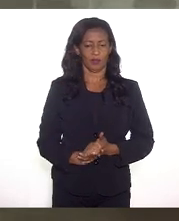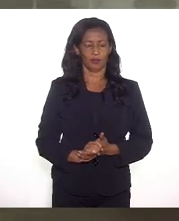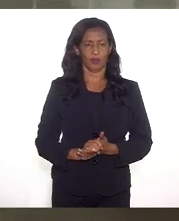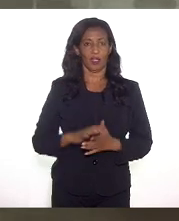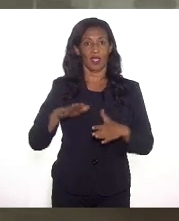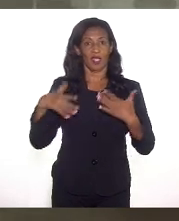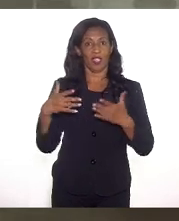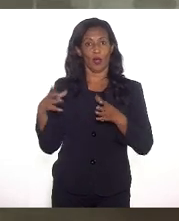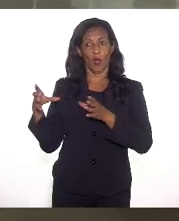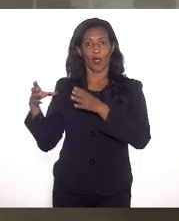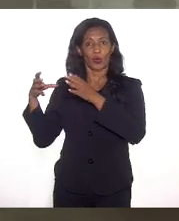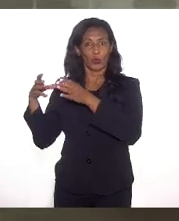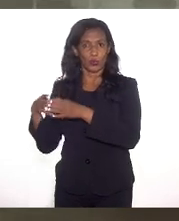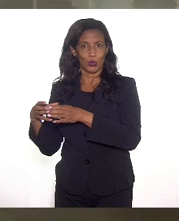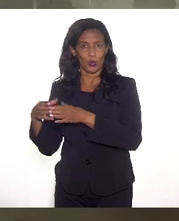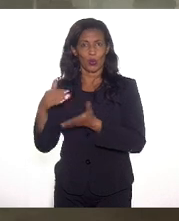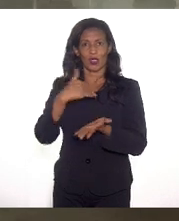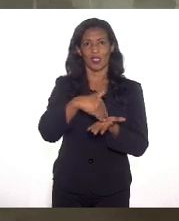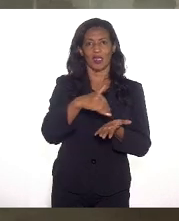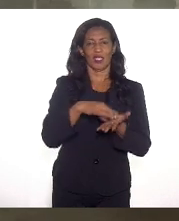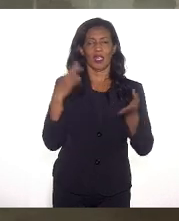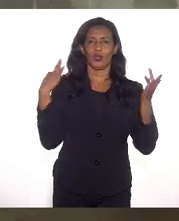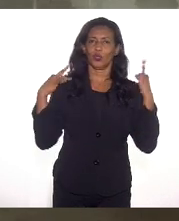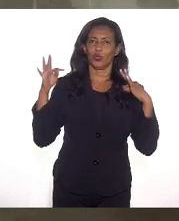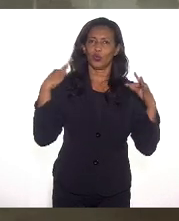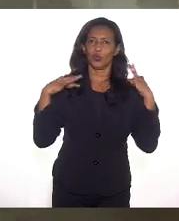segundo bloco o secretário de Turismo,